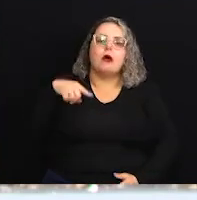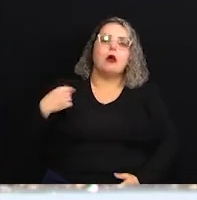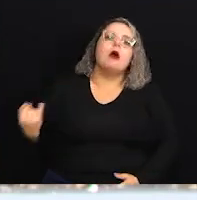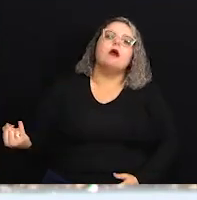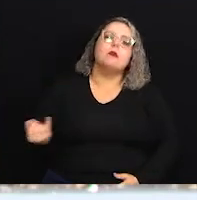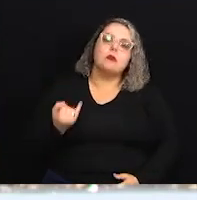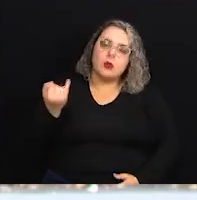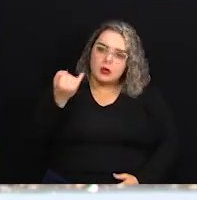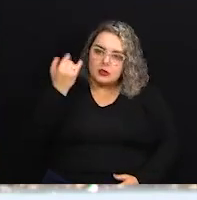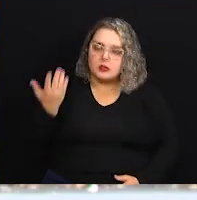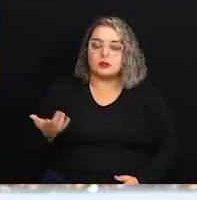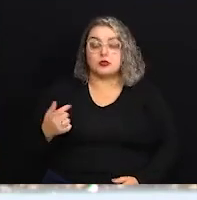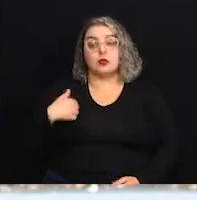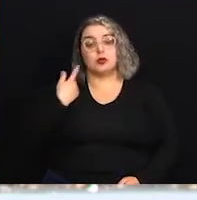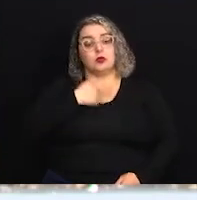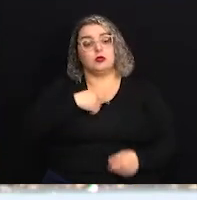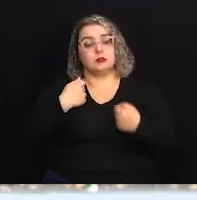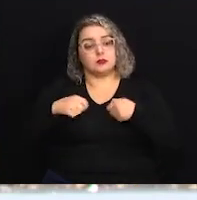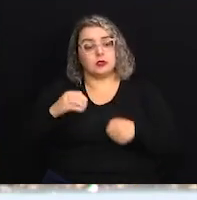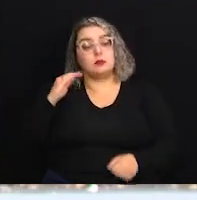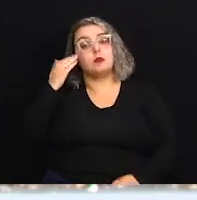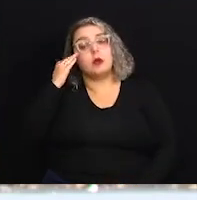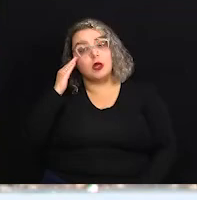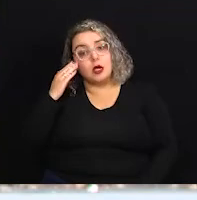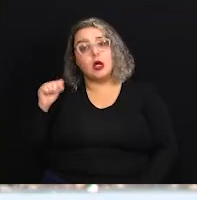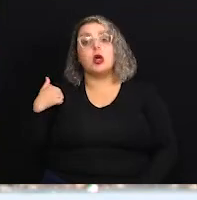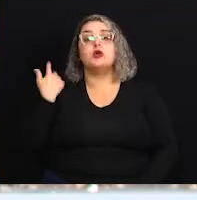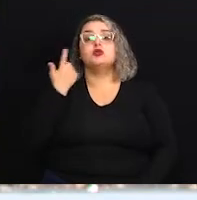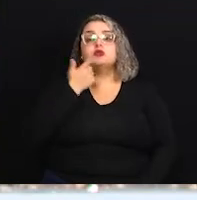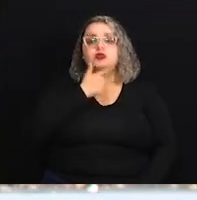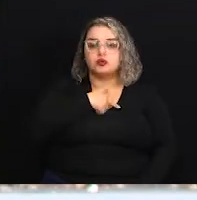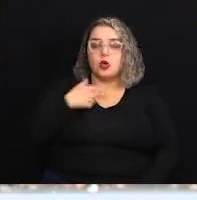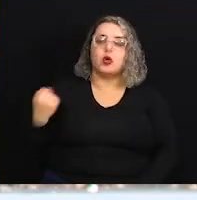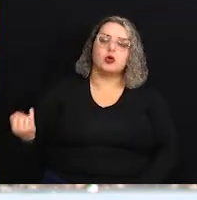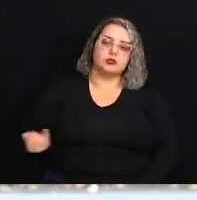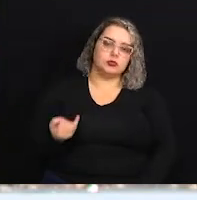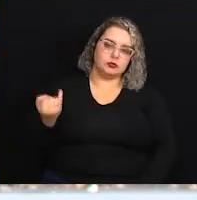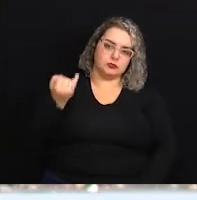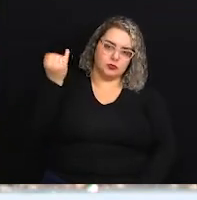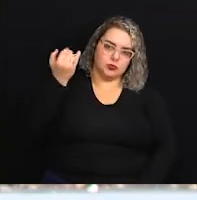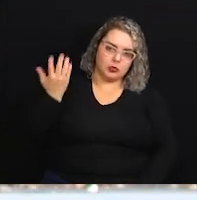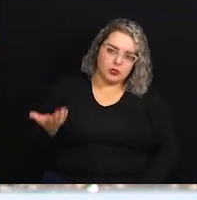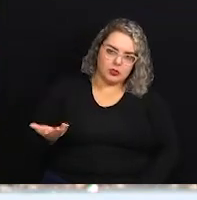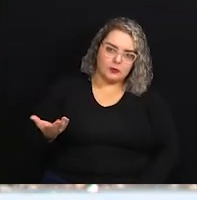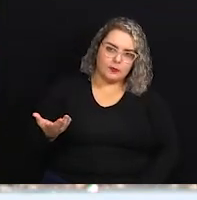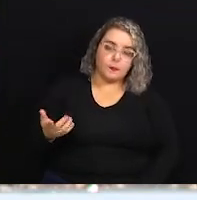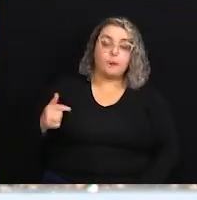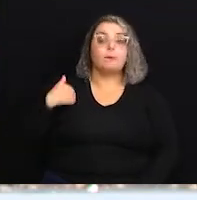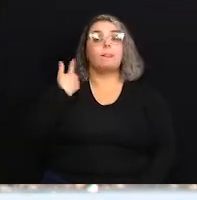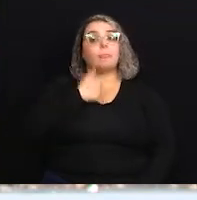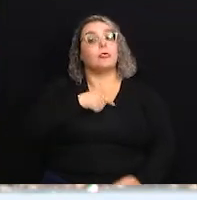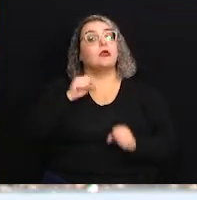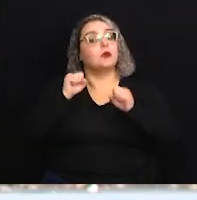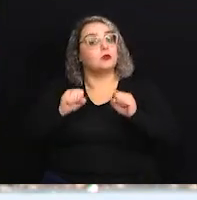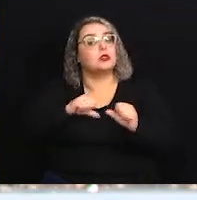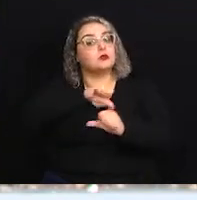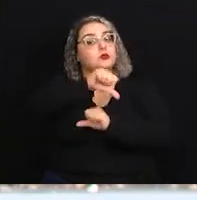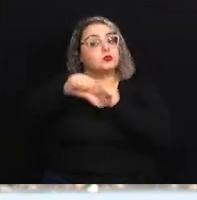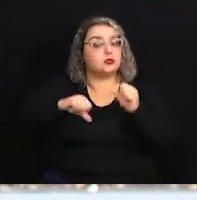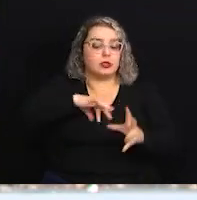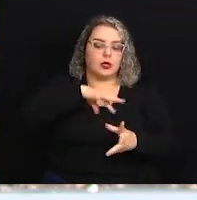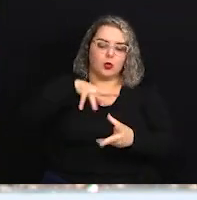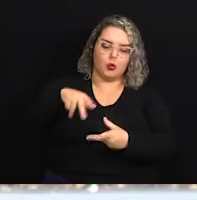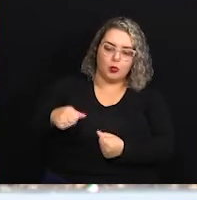conscientização é fundamental. Nós precisamos entender que nós somos importantes, nós